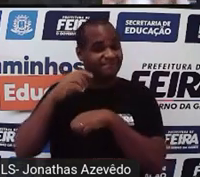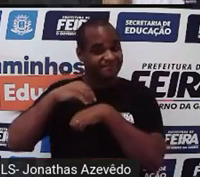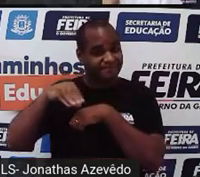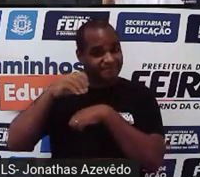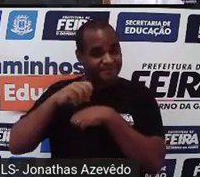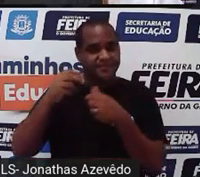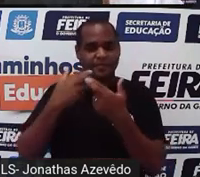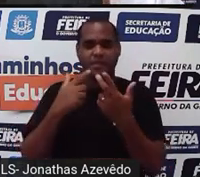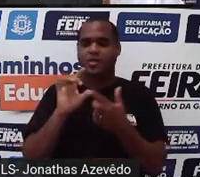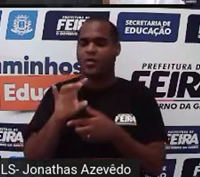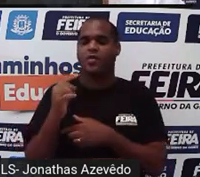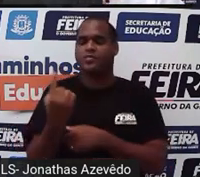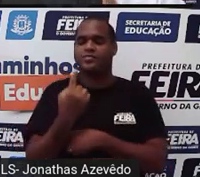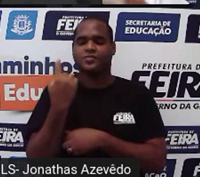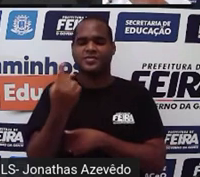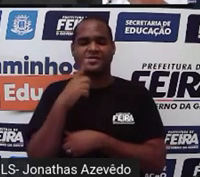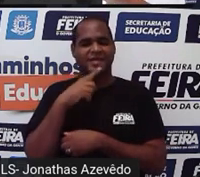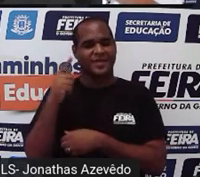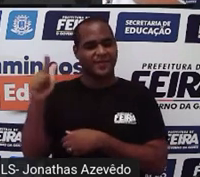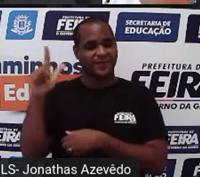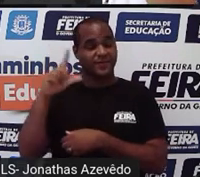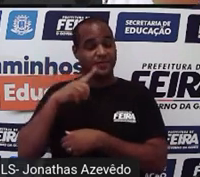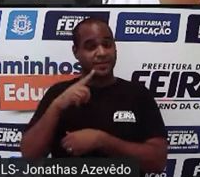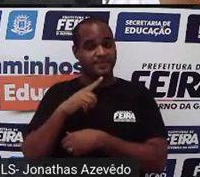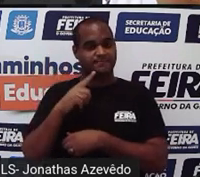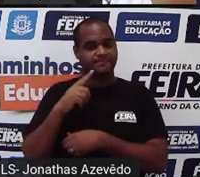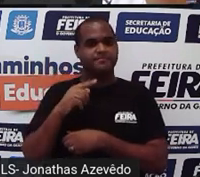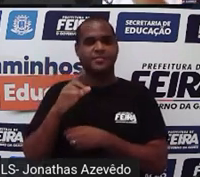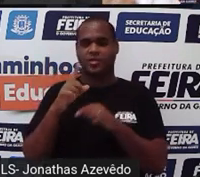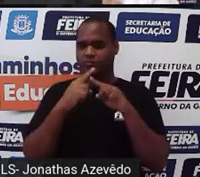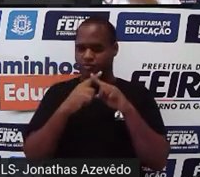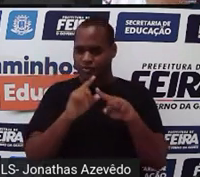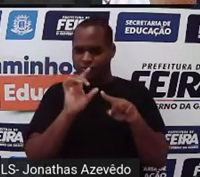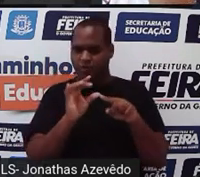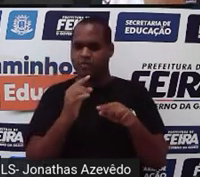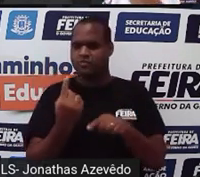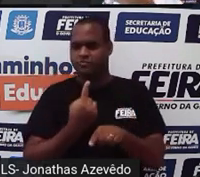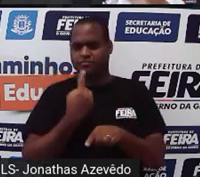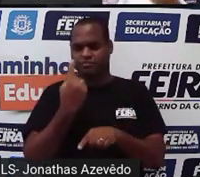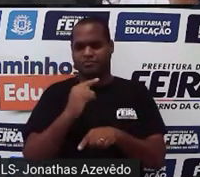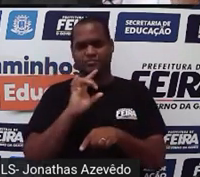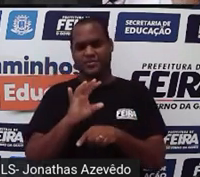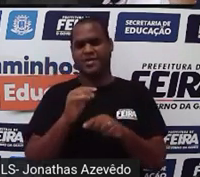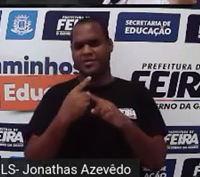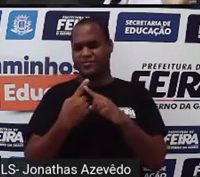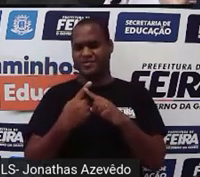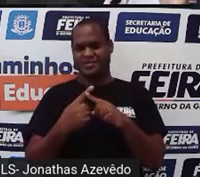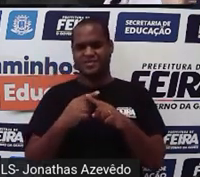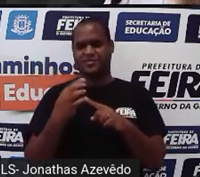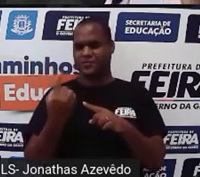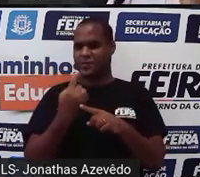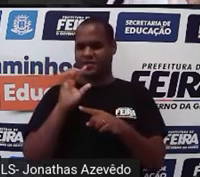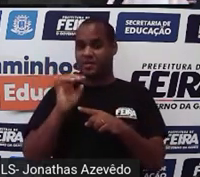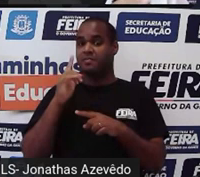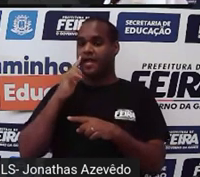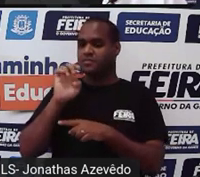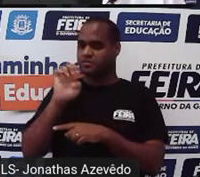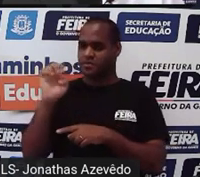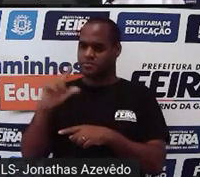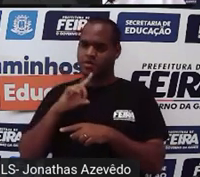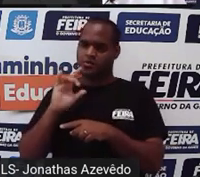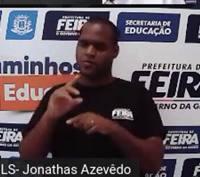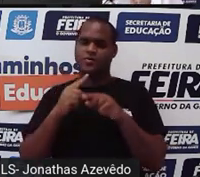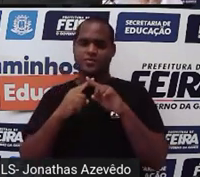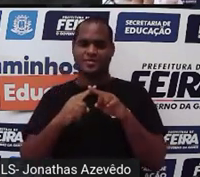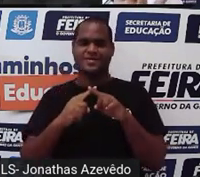ela sozinha de um lado então eu vou deixar o x ali sozinho eu vou isolar o x eu só quero que do lado esquerdo fique